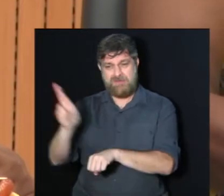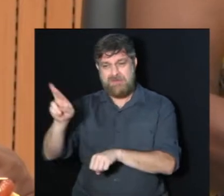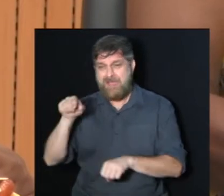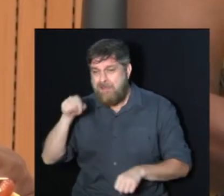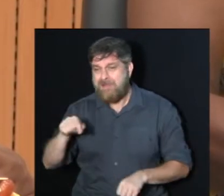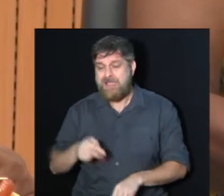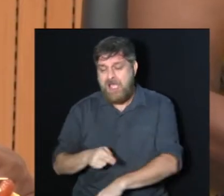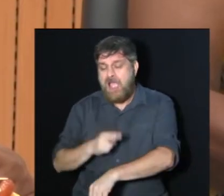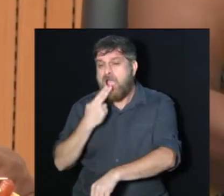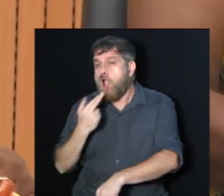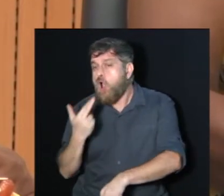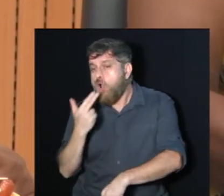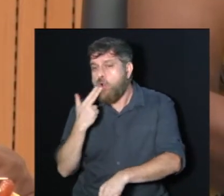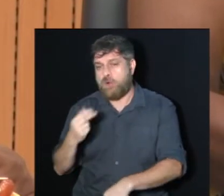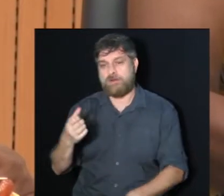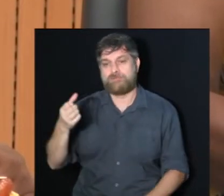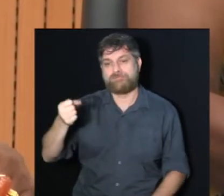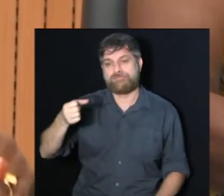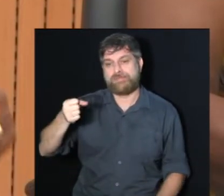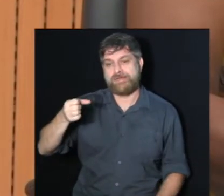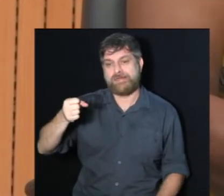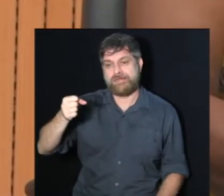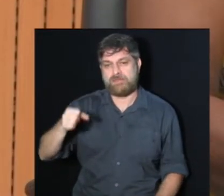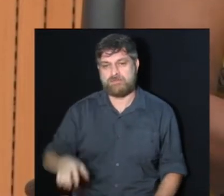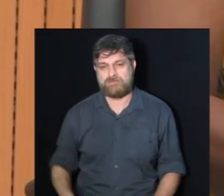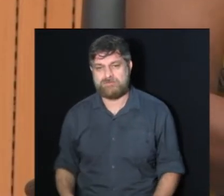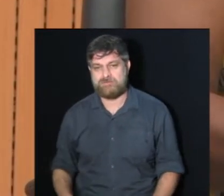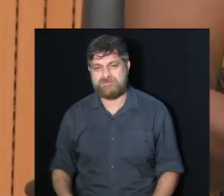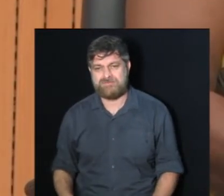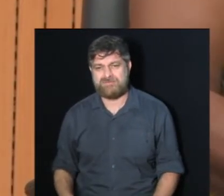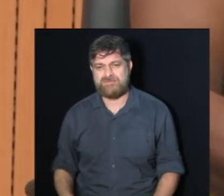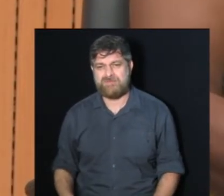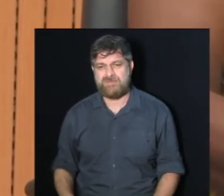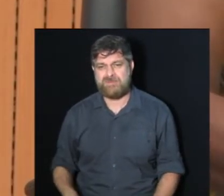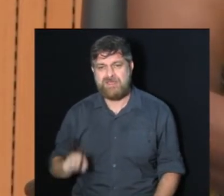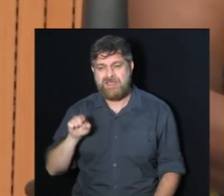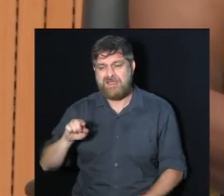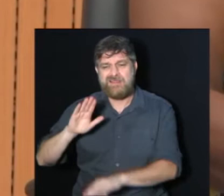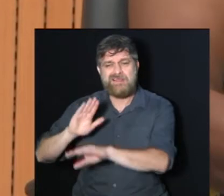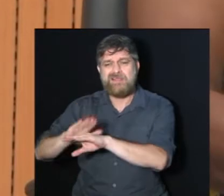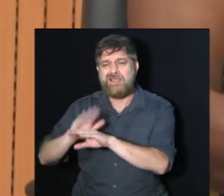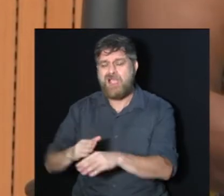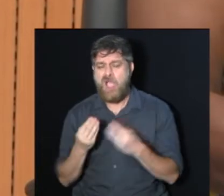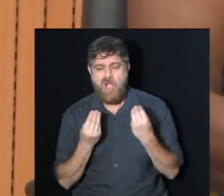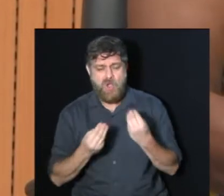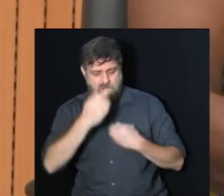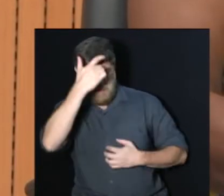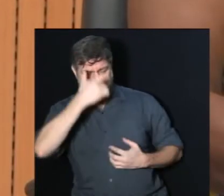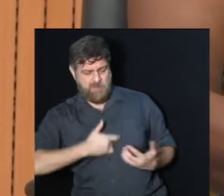branca. Então, ela disse: o que fazer, o que eu posso